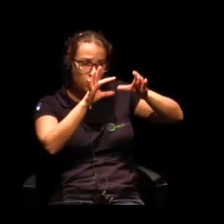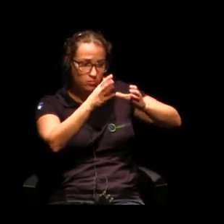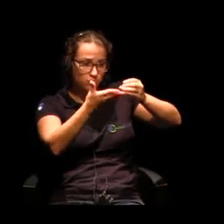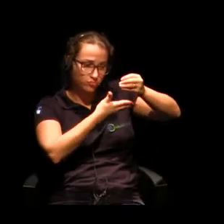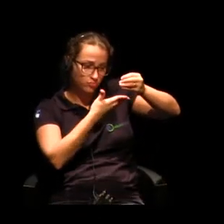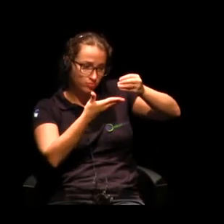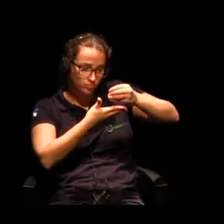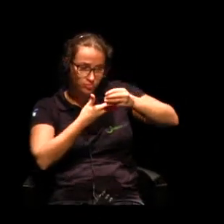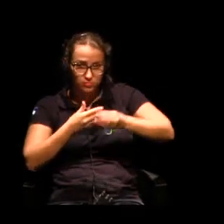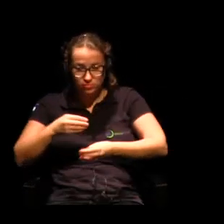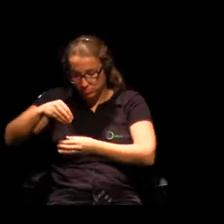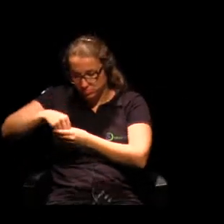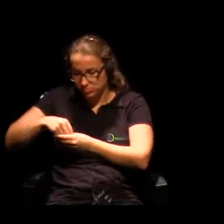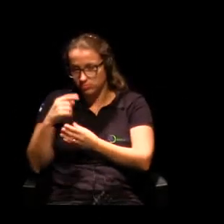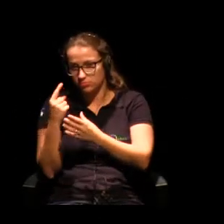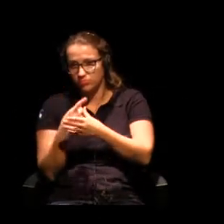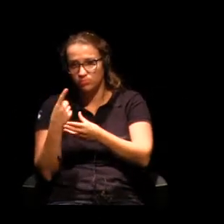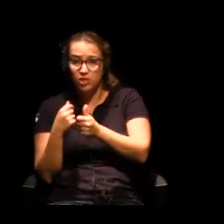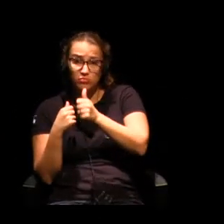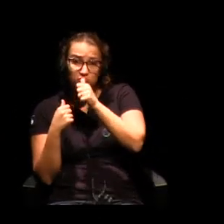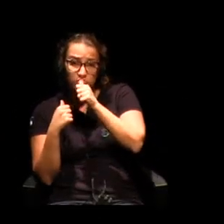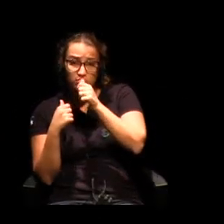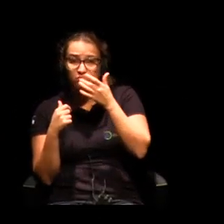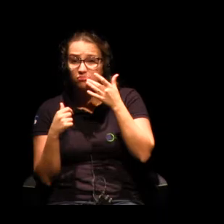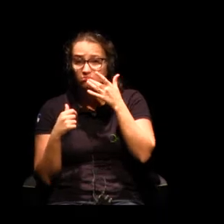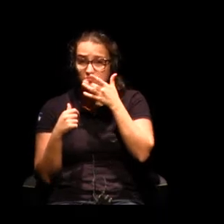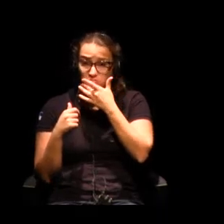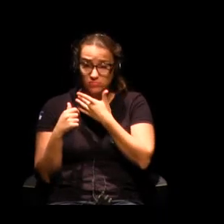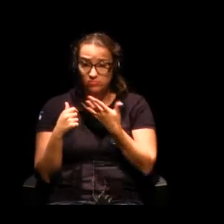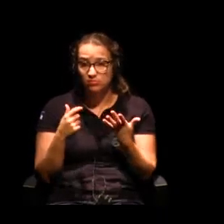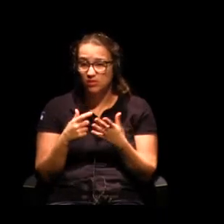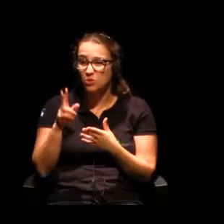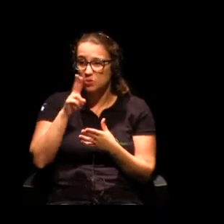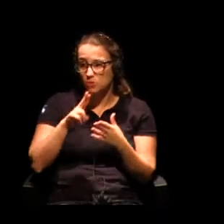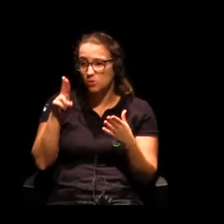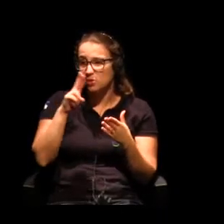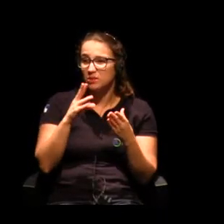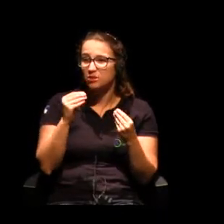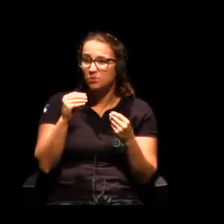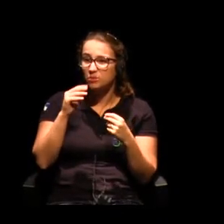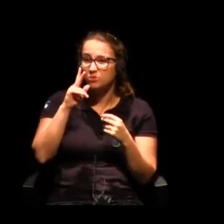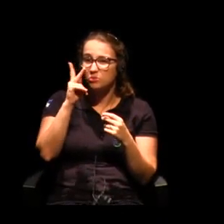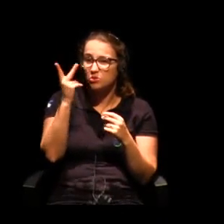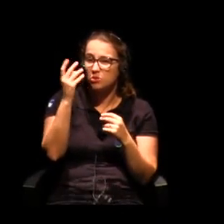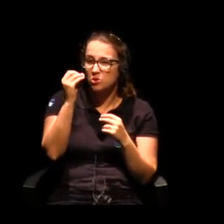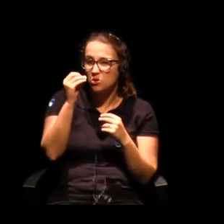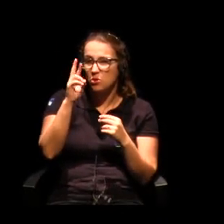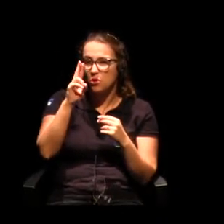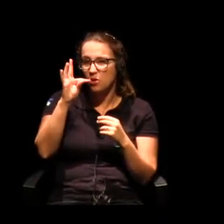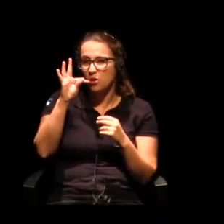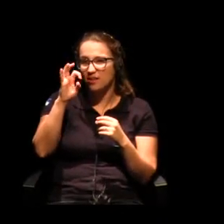suas torres, pois eles usam muita